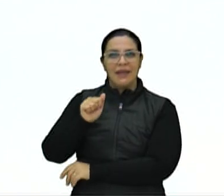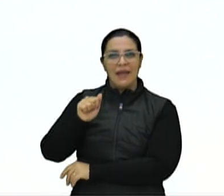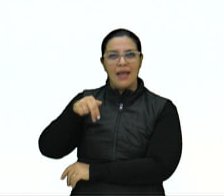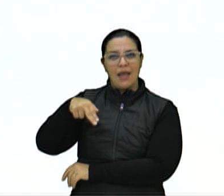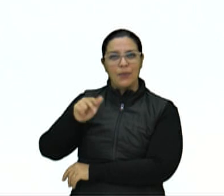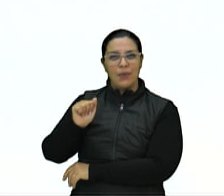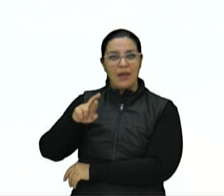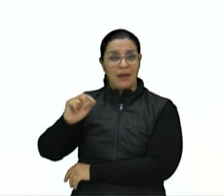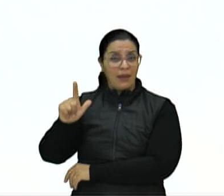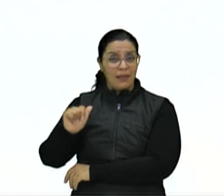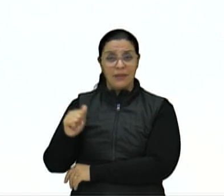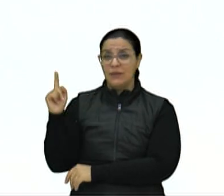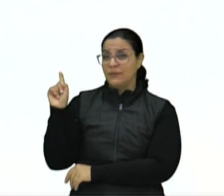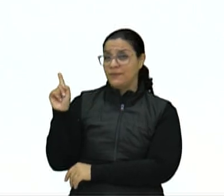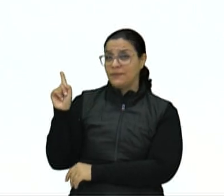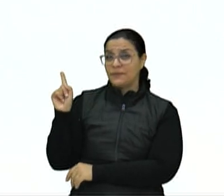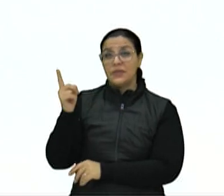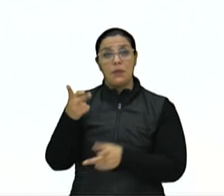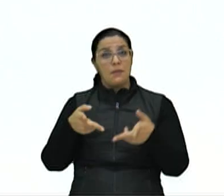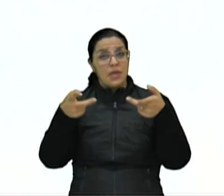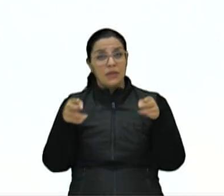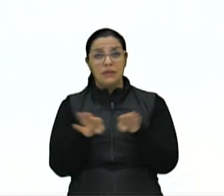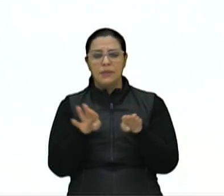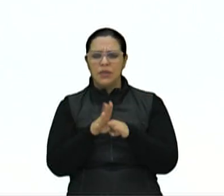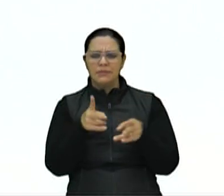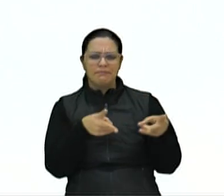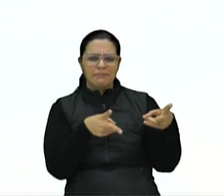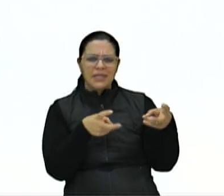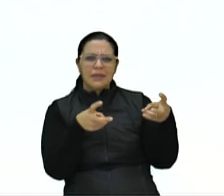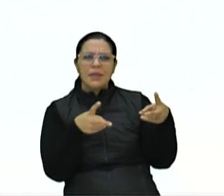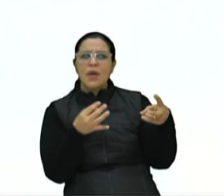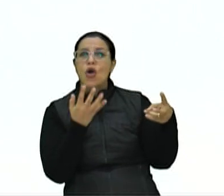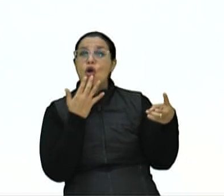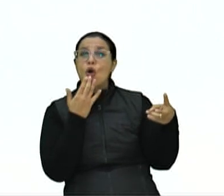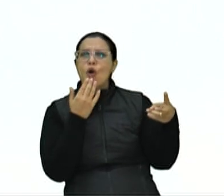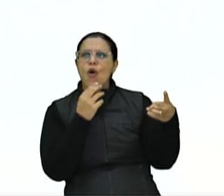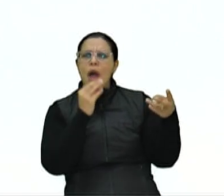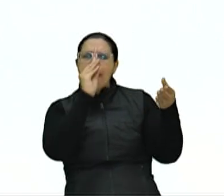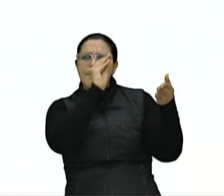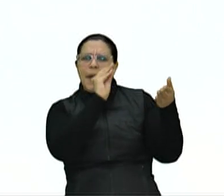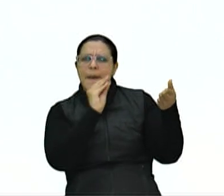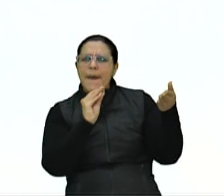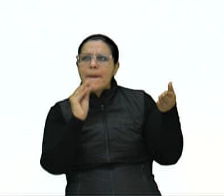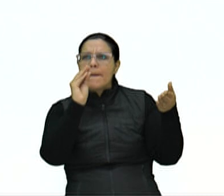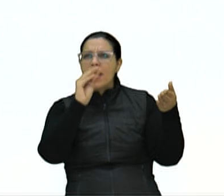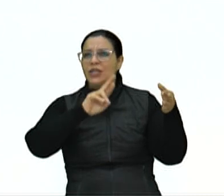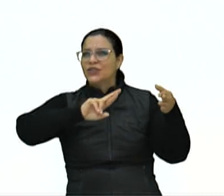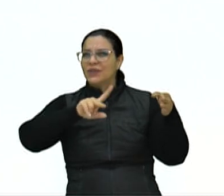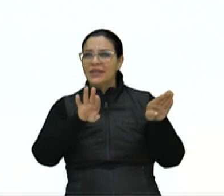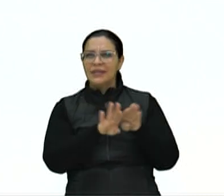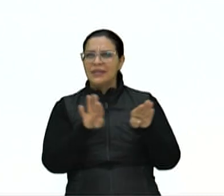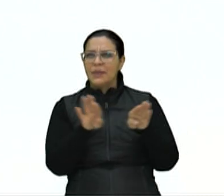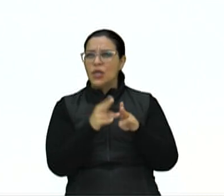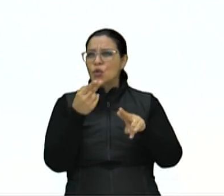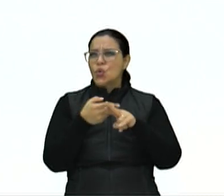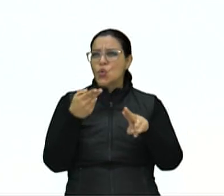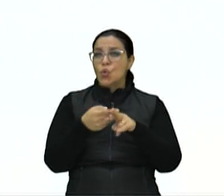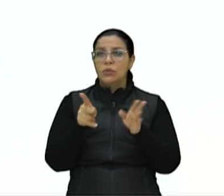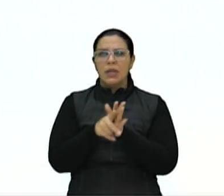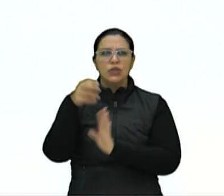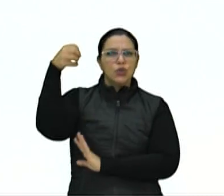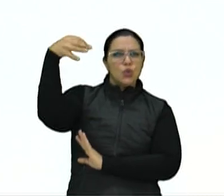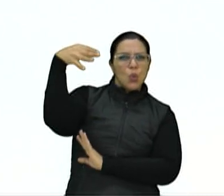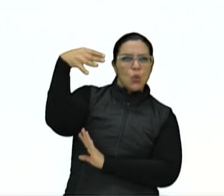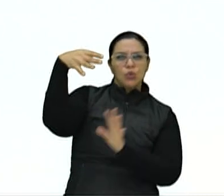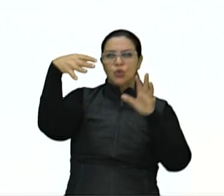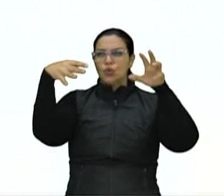possível com a aquarela? Então, observem, enquanto a gente percebe variedade grande dos tons, quanto ele explora luz e sombra